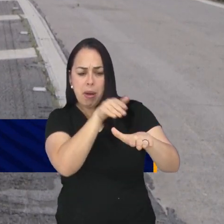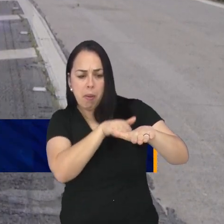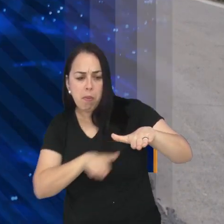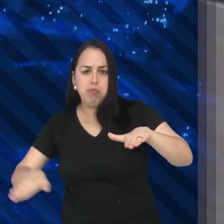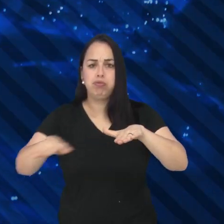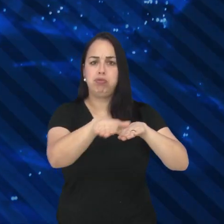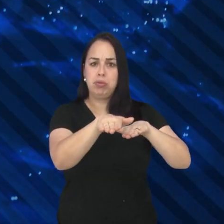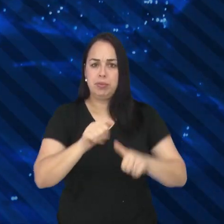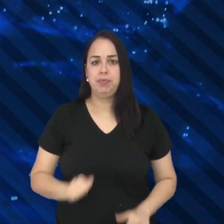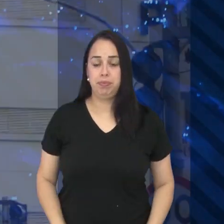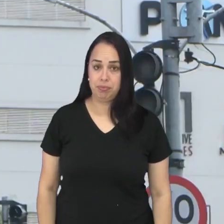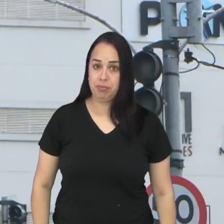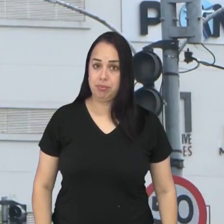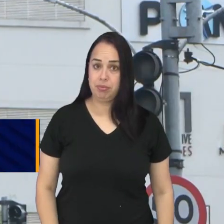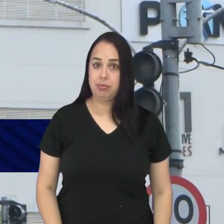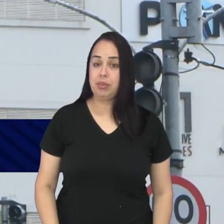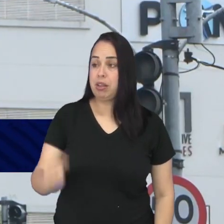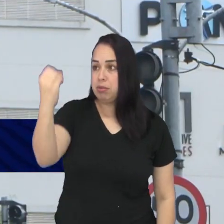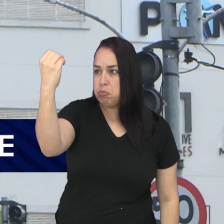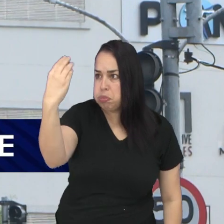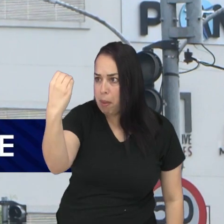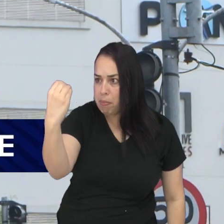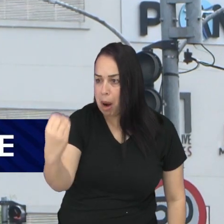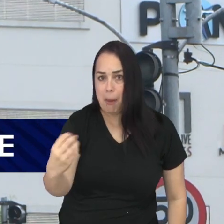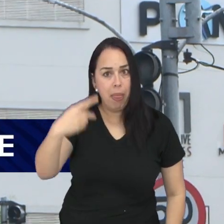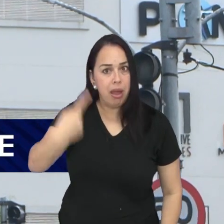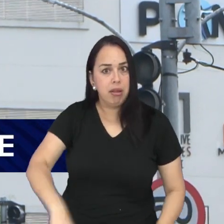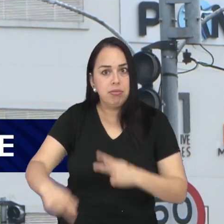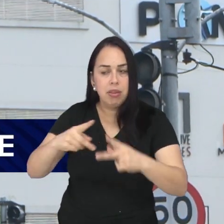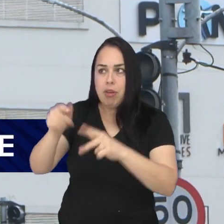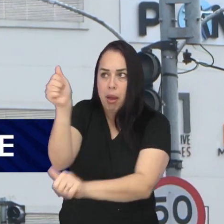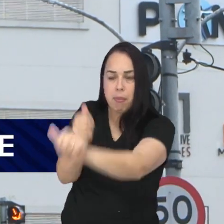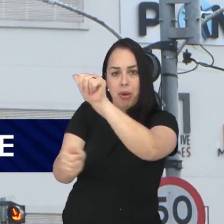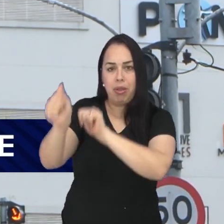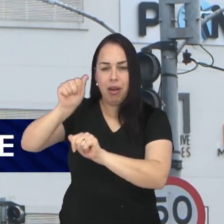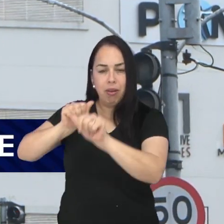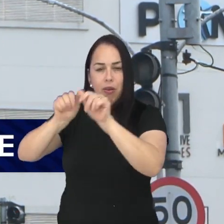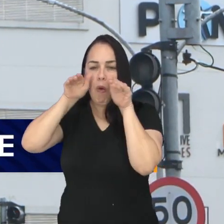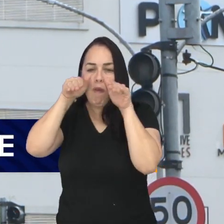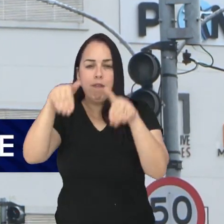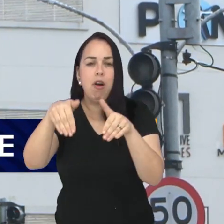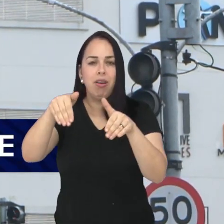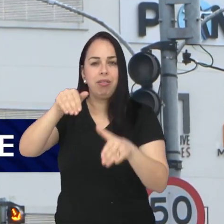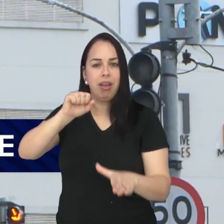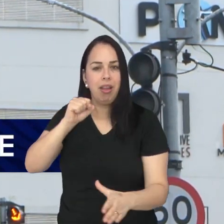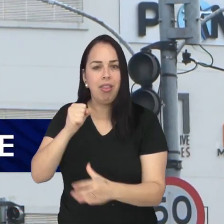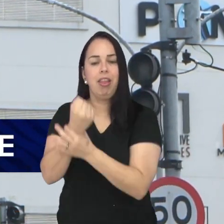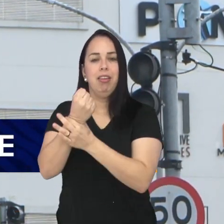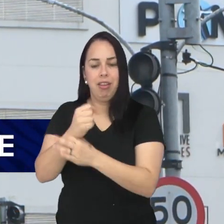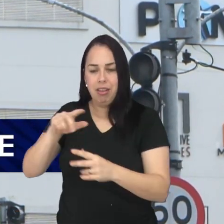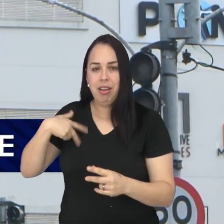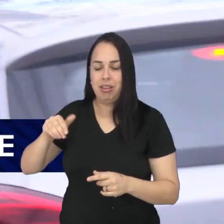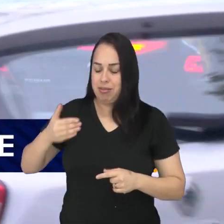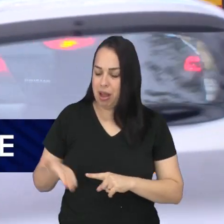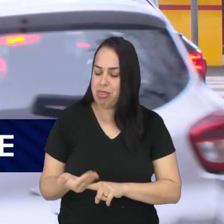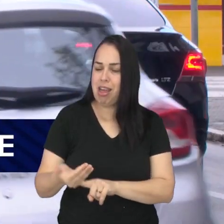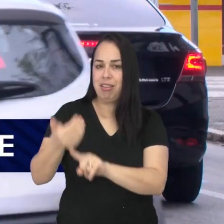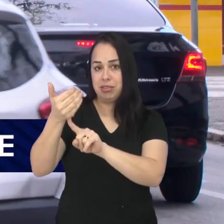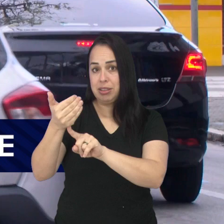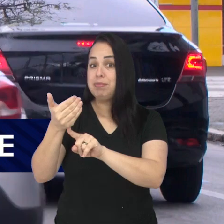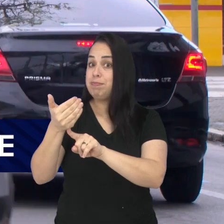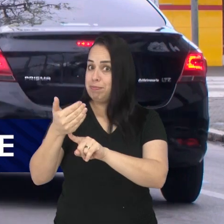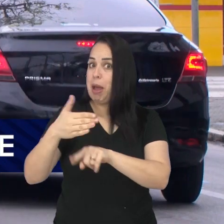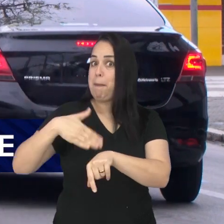na pista. Sistema de semáforos de São José deve ser revitalizado com foco na modernização e tecnologia.